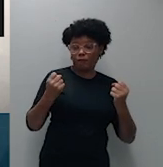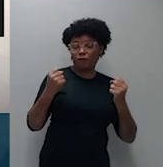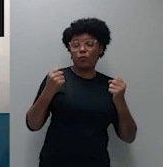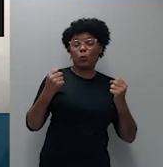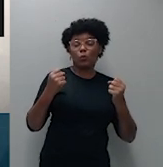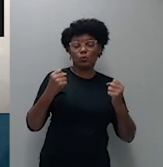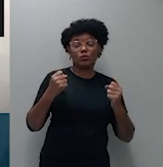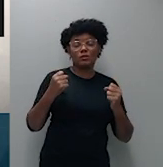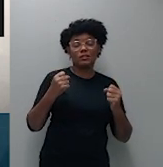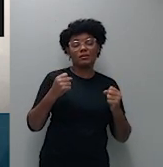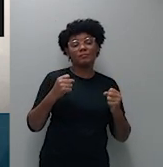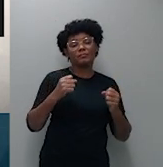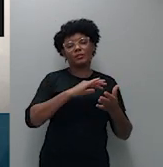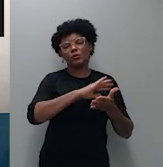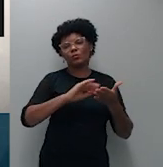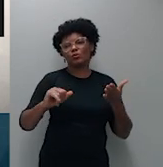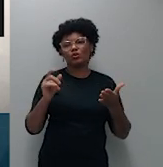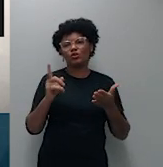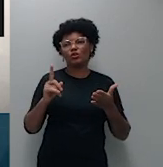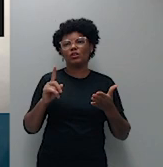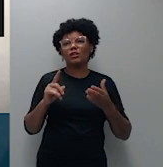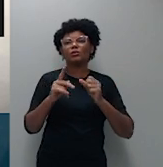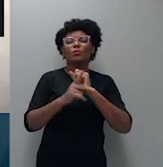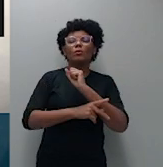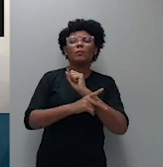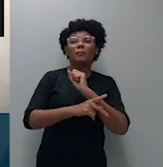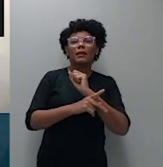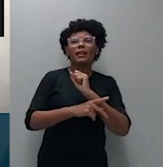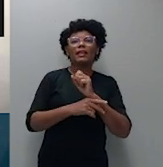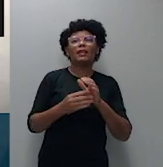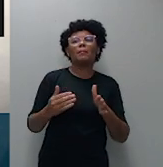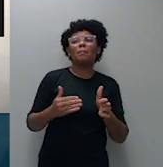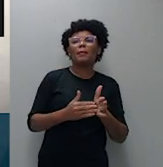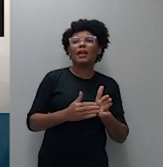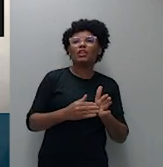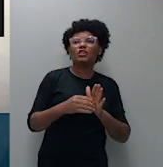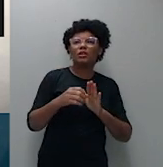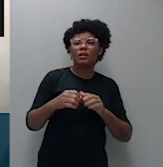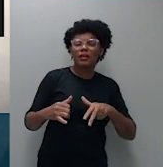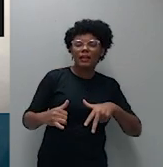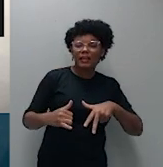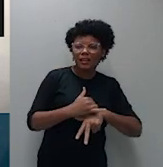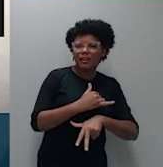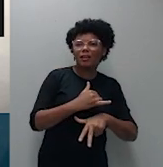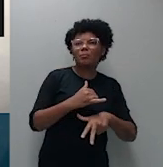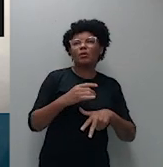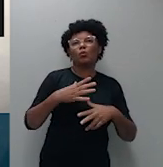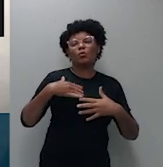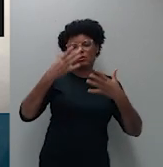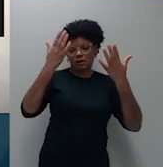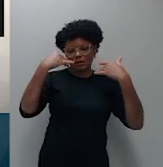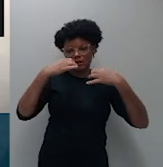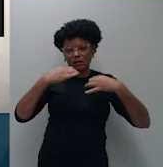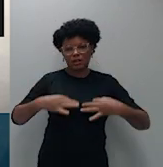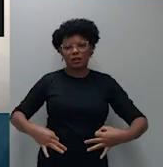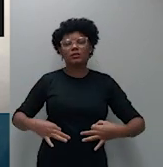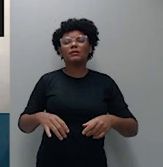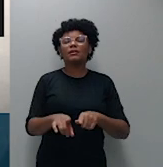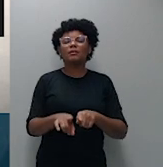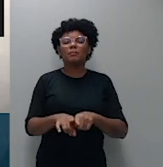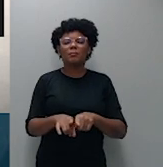Penal impedem crimes contra a honra e nem dispositivos